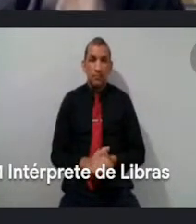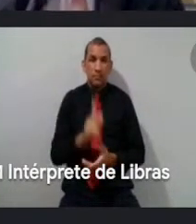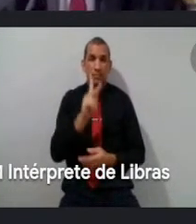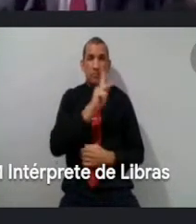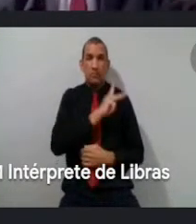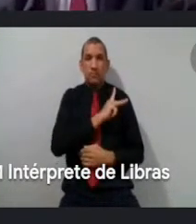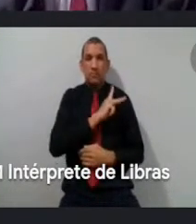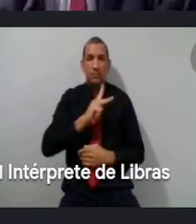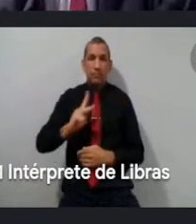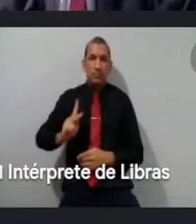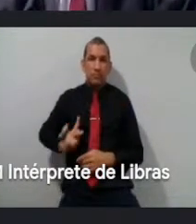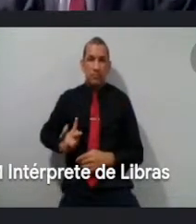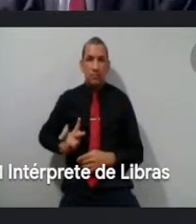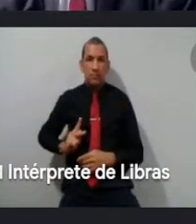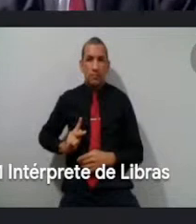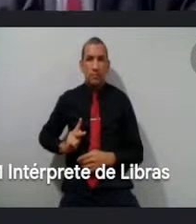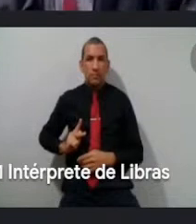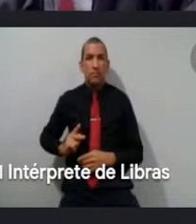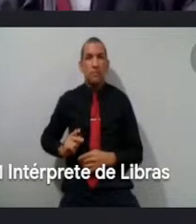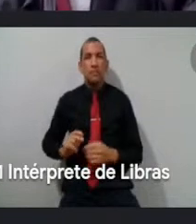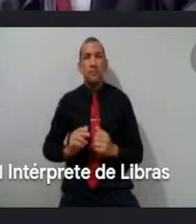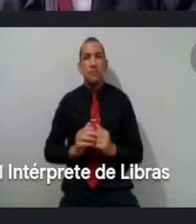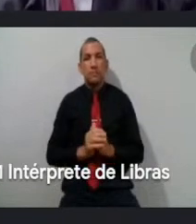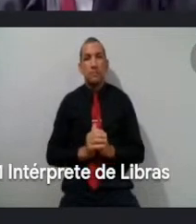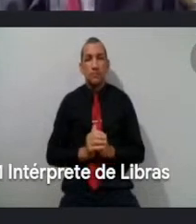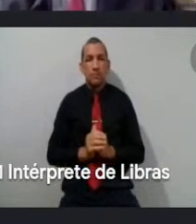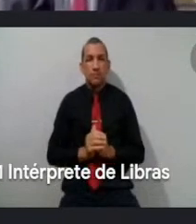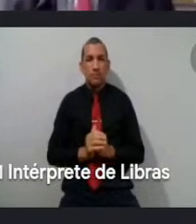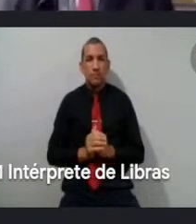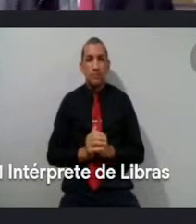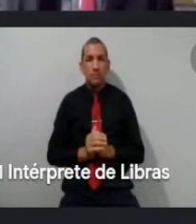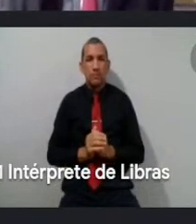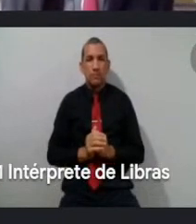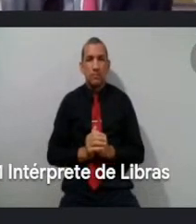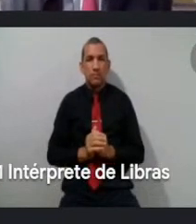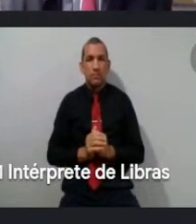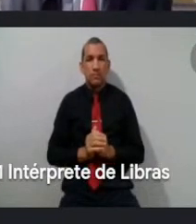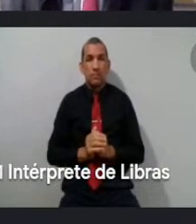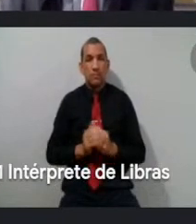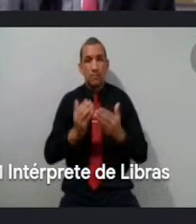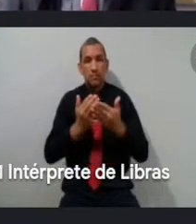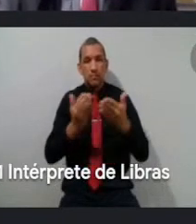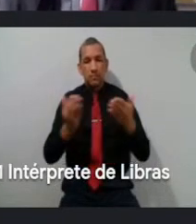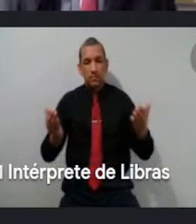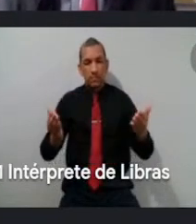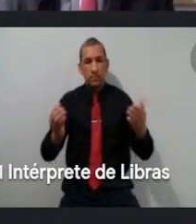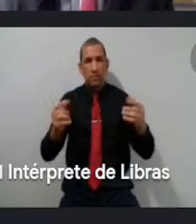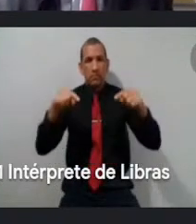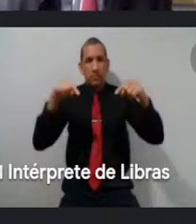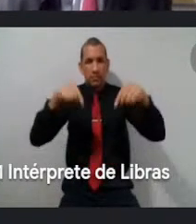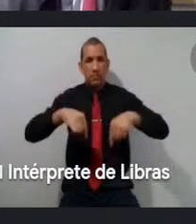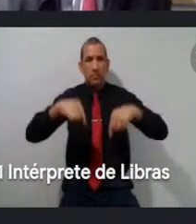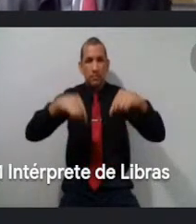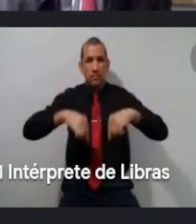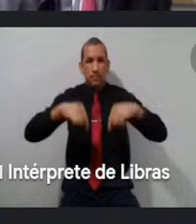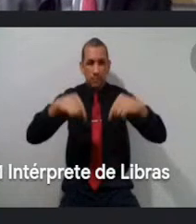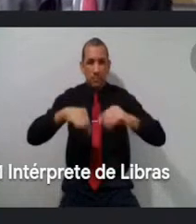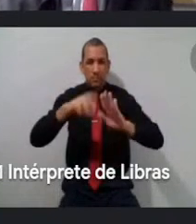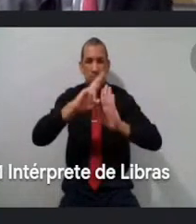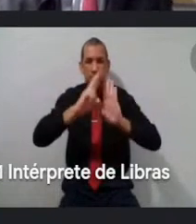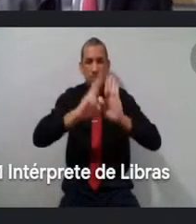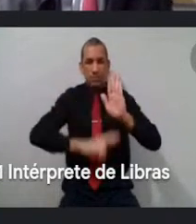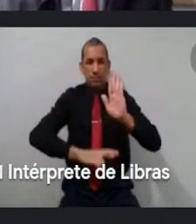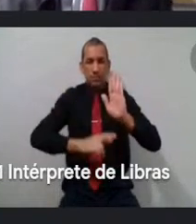presidente foi do nada e e a pertinência da